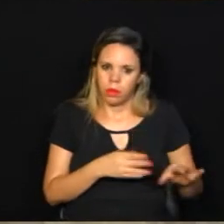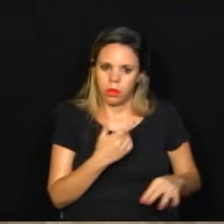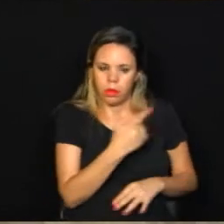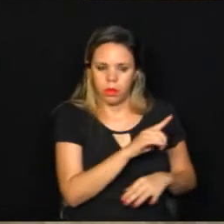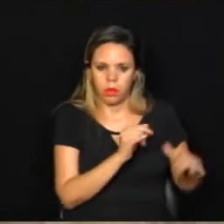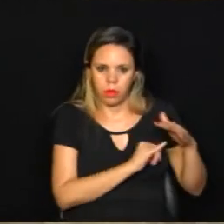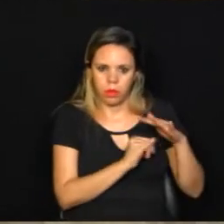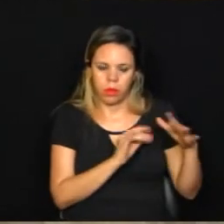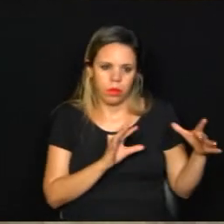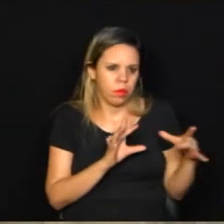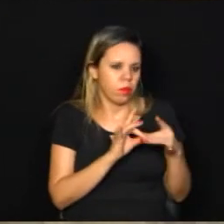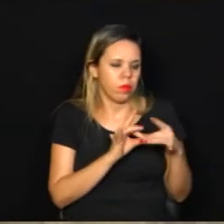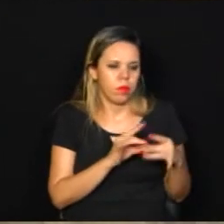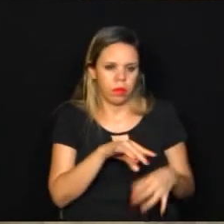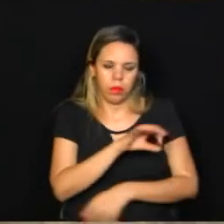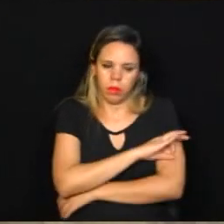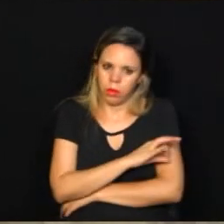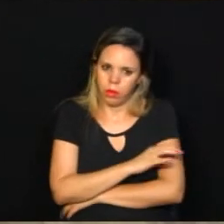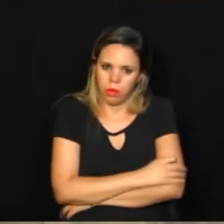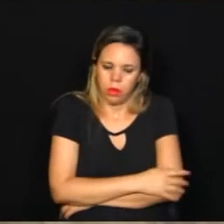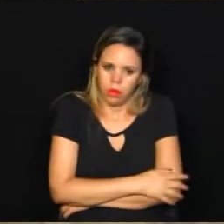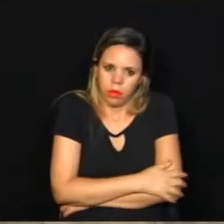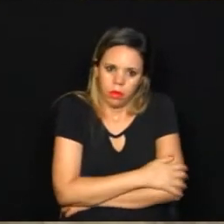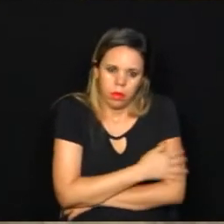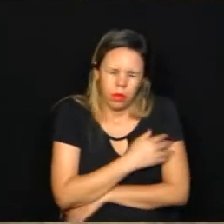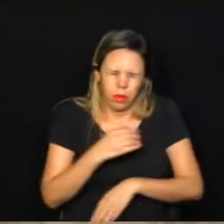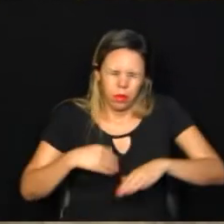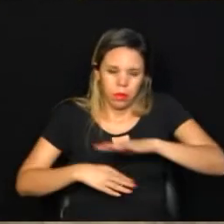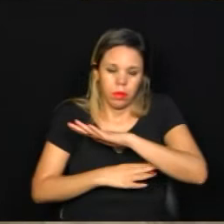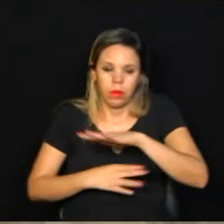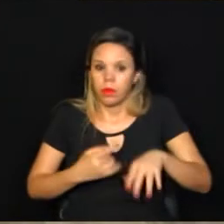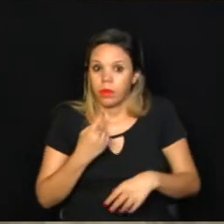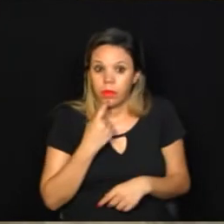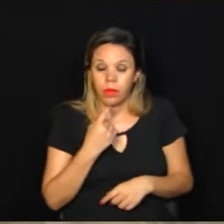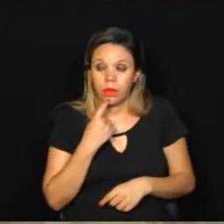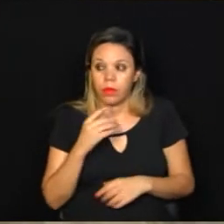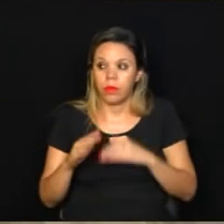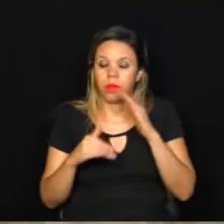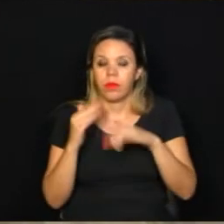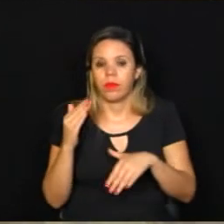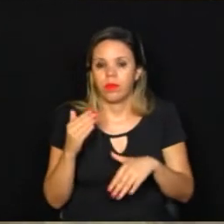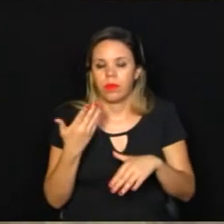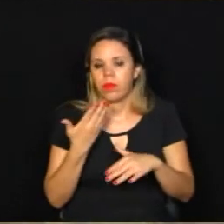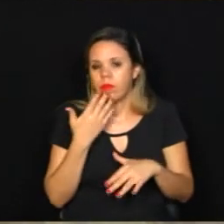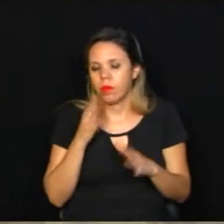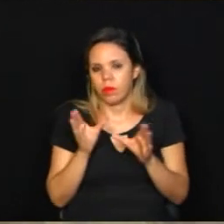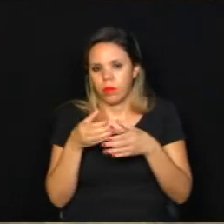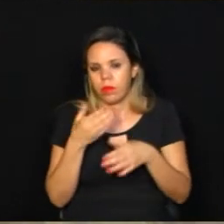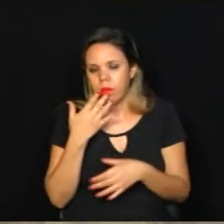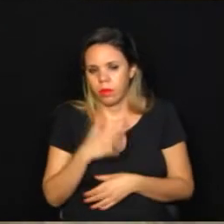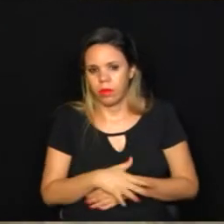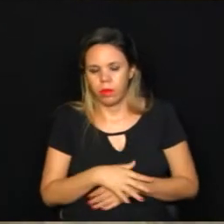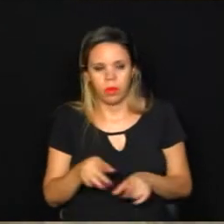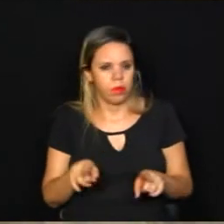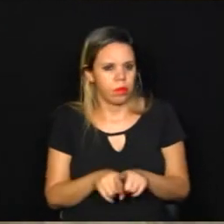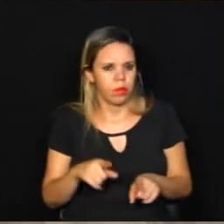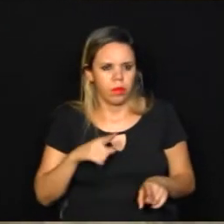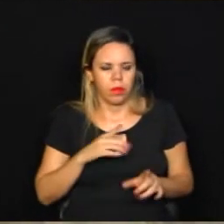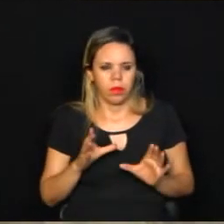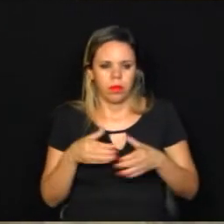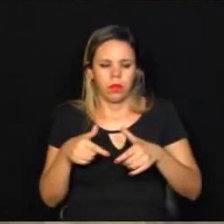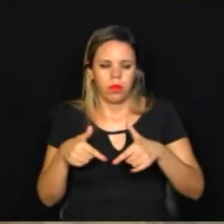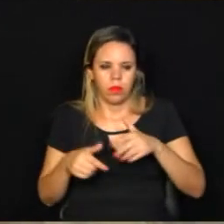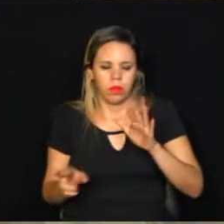ONG parceira da Prefeitura. Na Câmara de Campinas, além da Comissão da Criança, nós temos também uma comissão